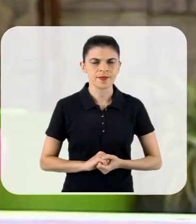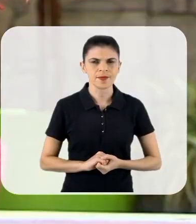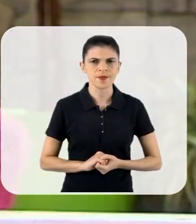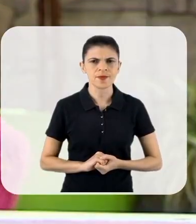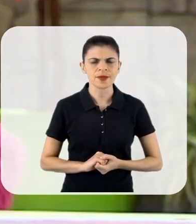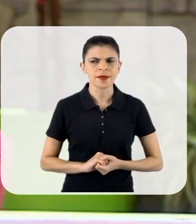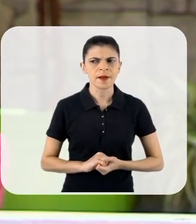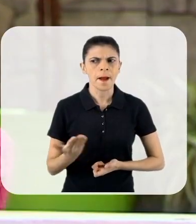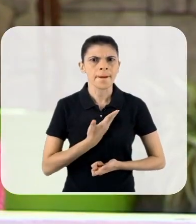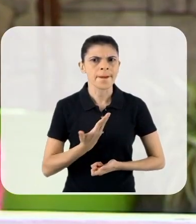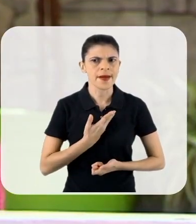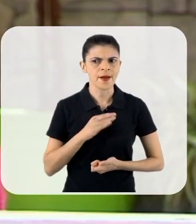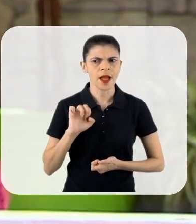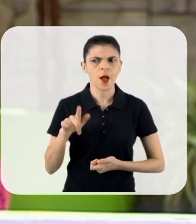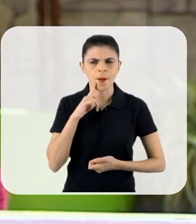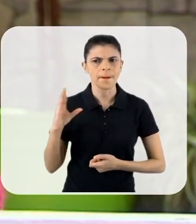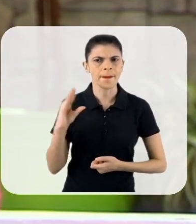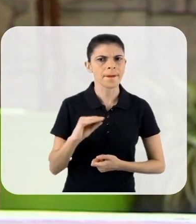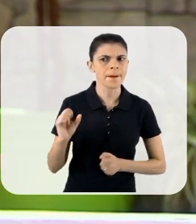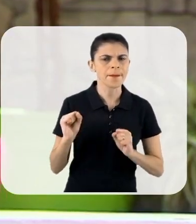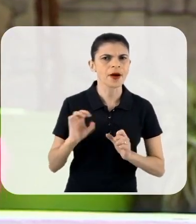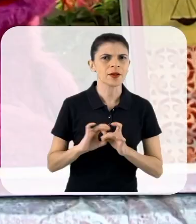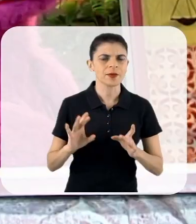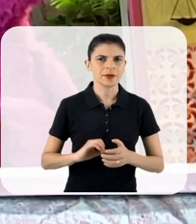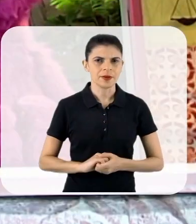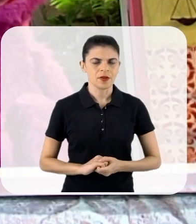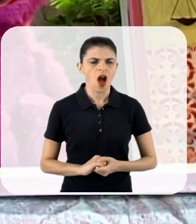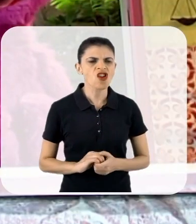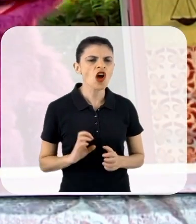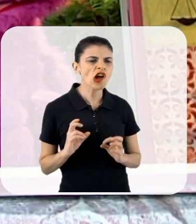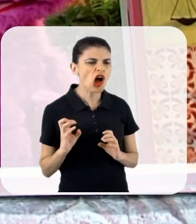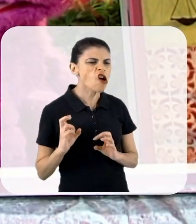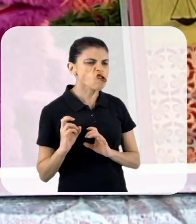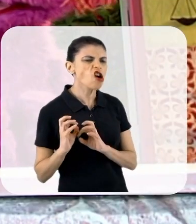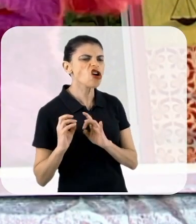Bicho amigo do Elmo, pode falar.